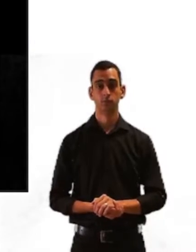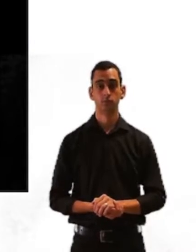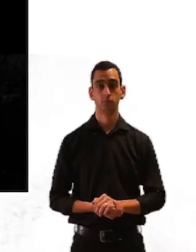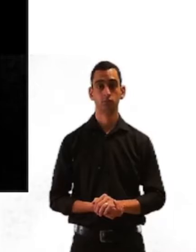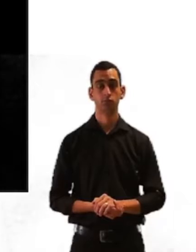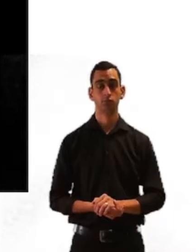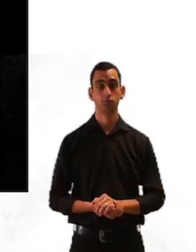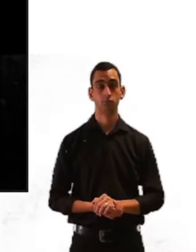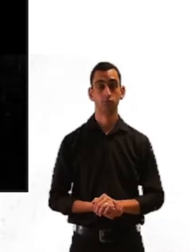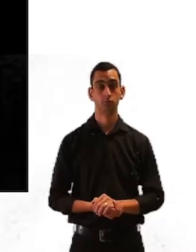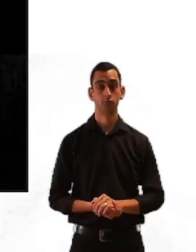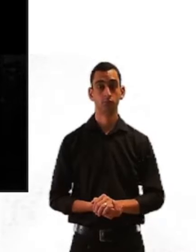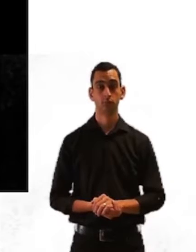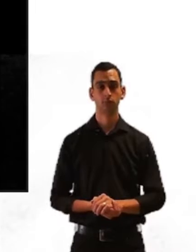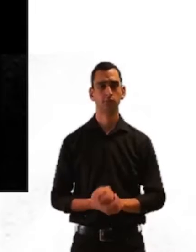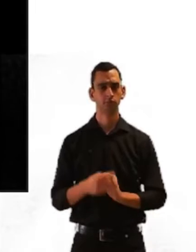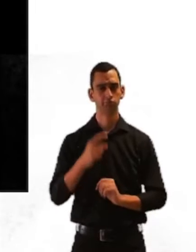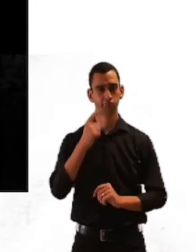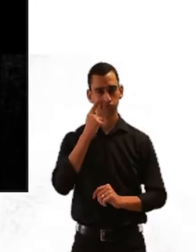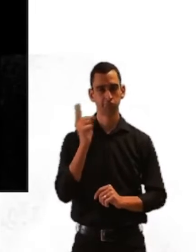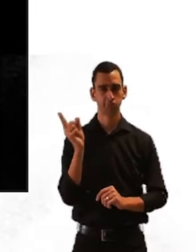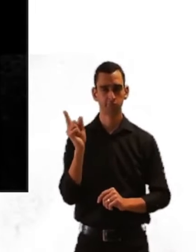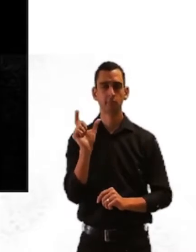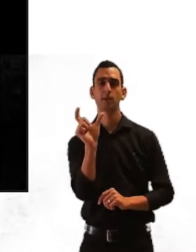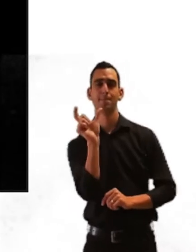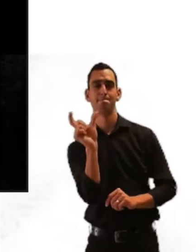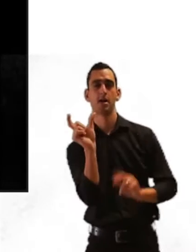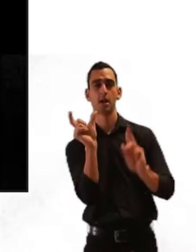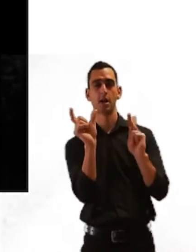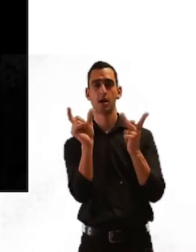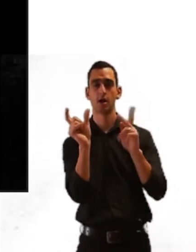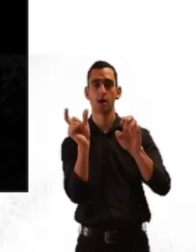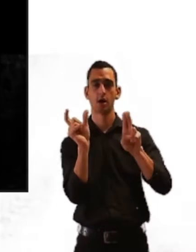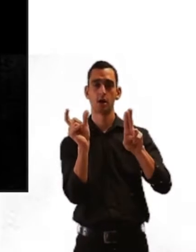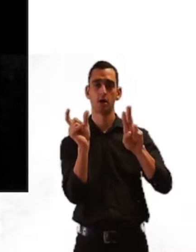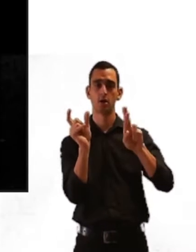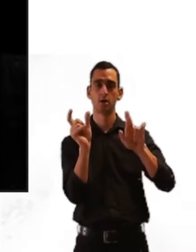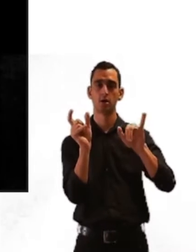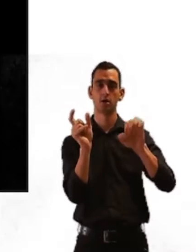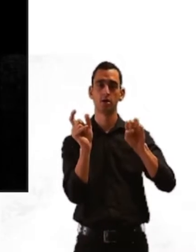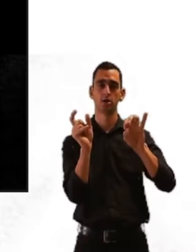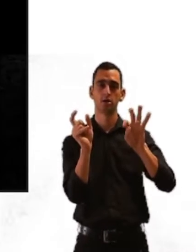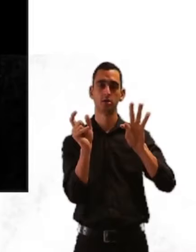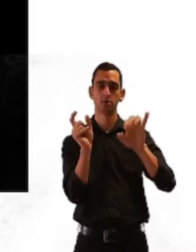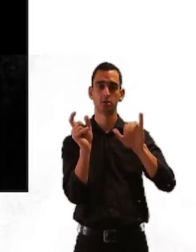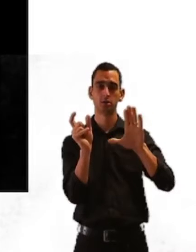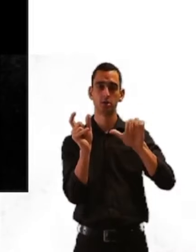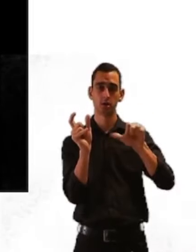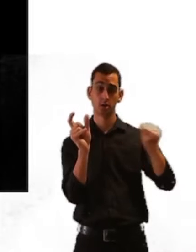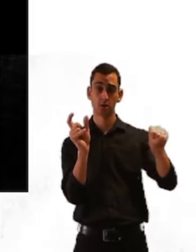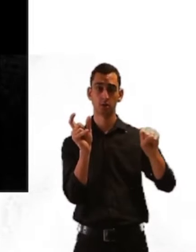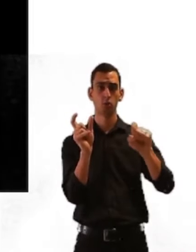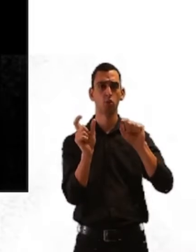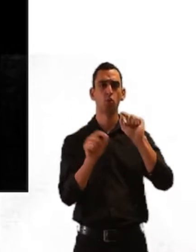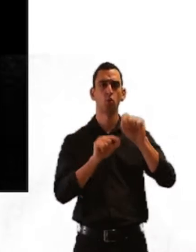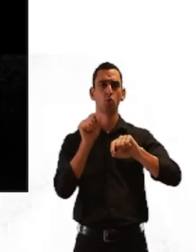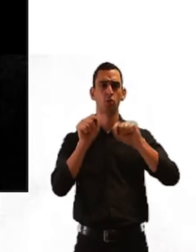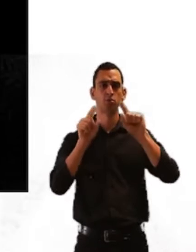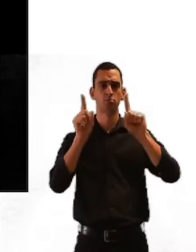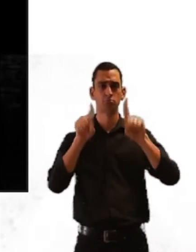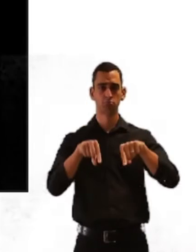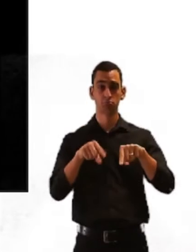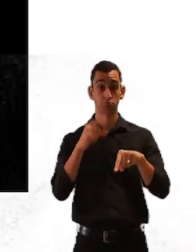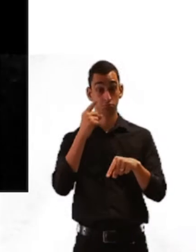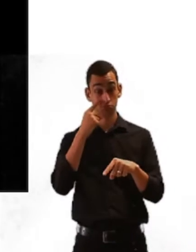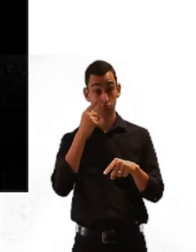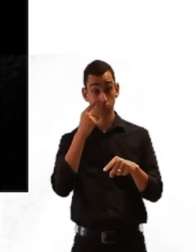O que são as heurísticas, né? Heurística vem de eureka, né? Vocês